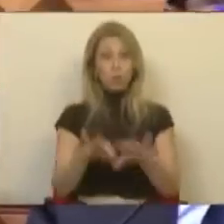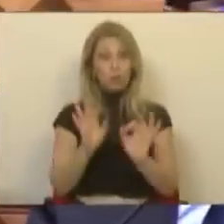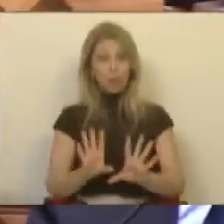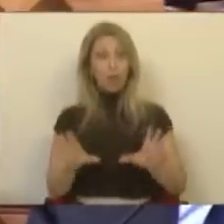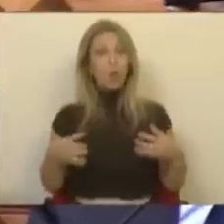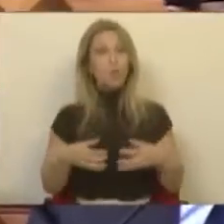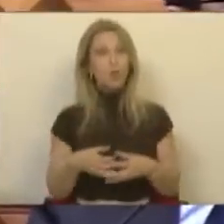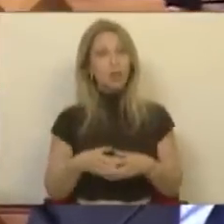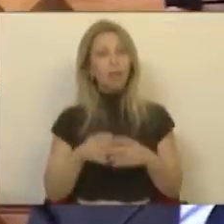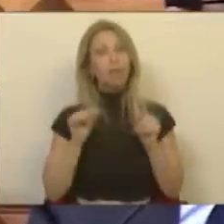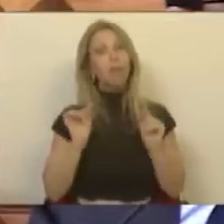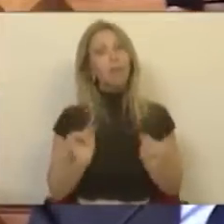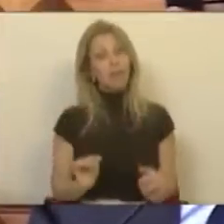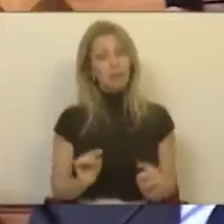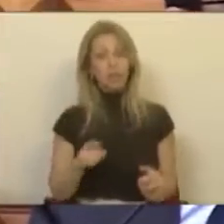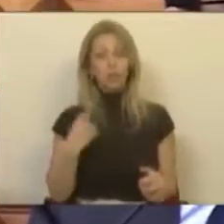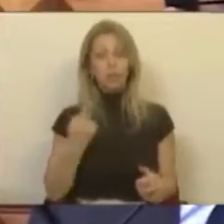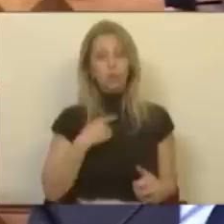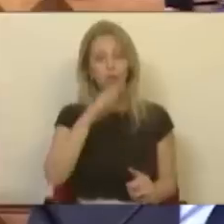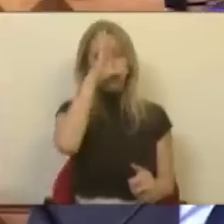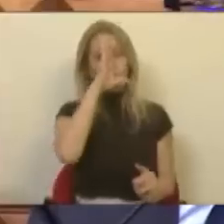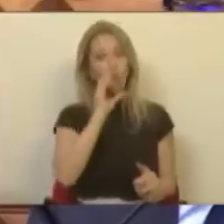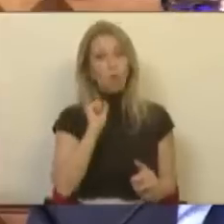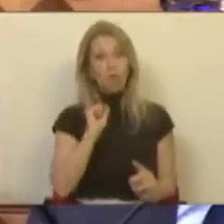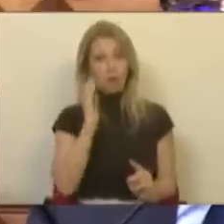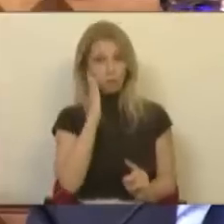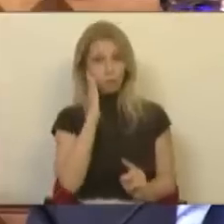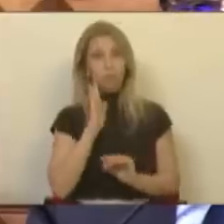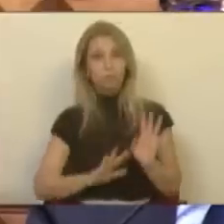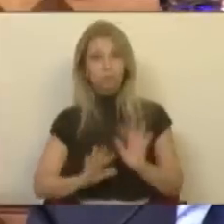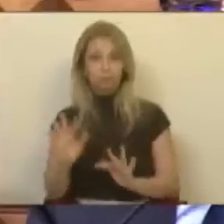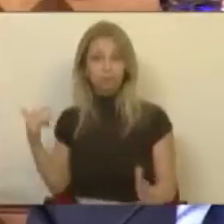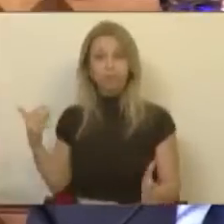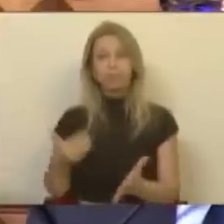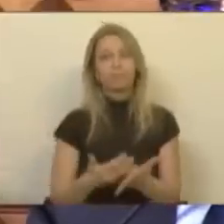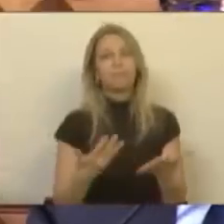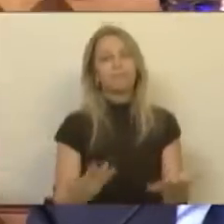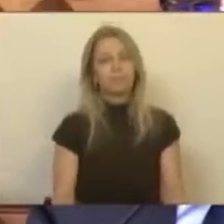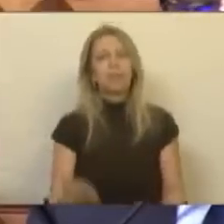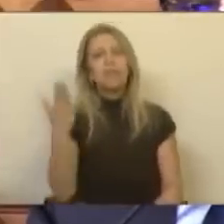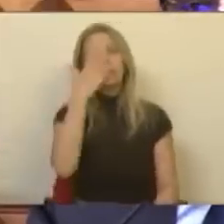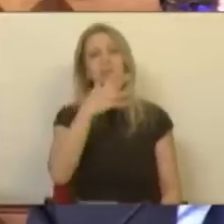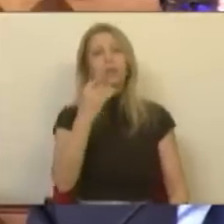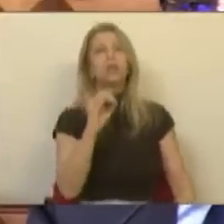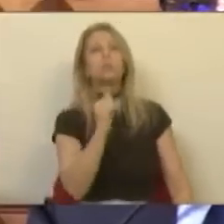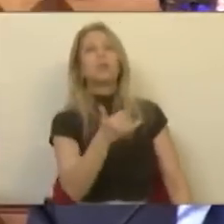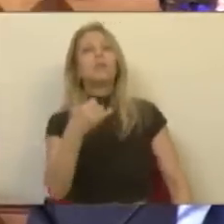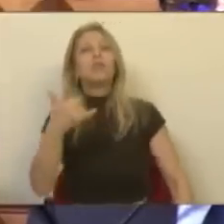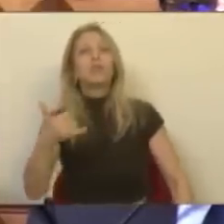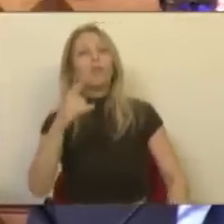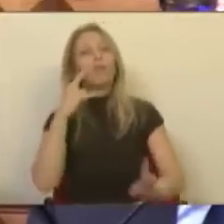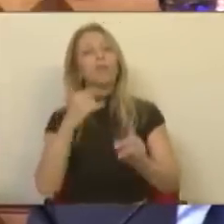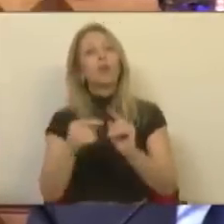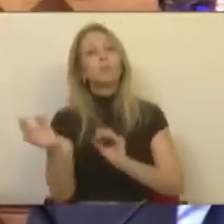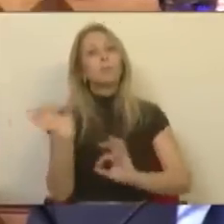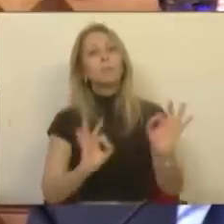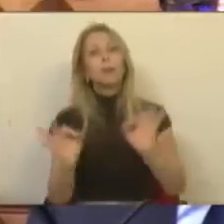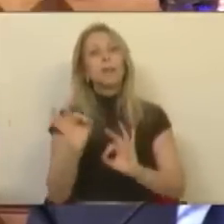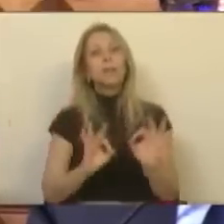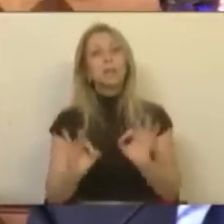isso que este governo tem vindo a fazer se 2022 foi um ano de preparação dos investimentos do Pr